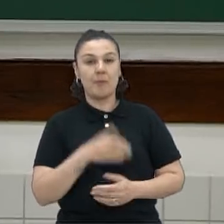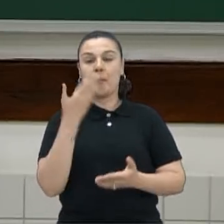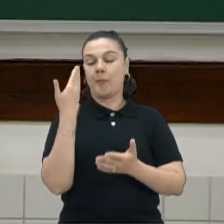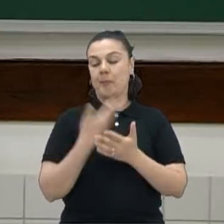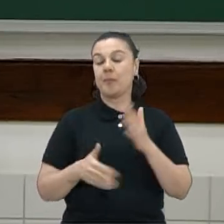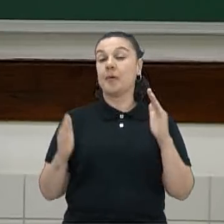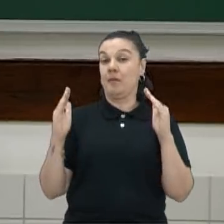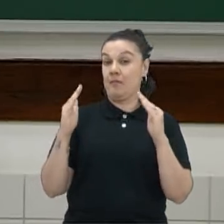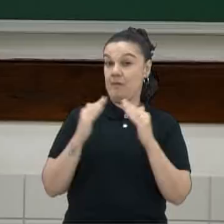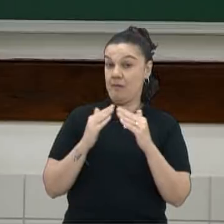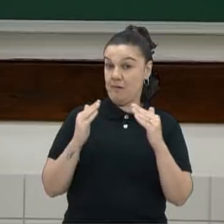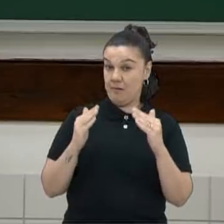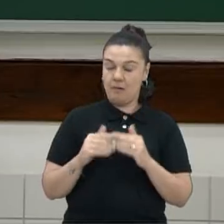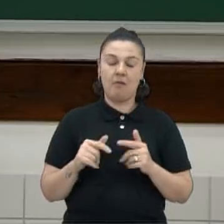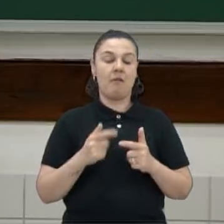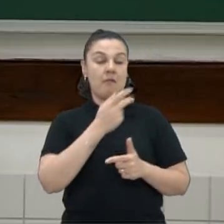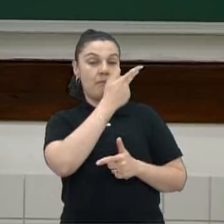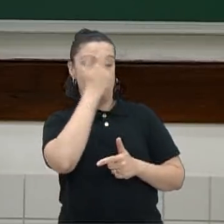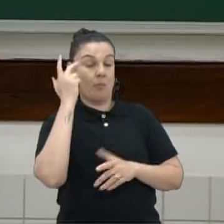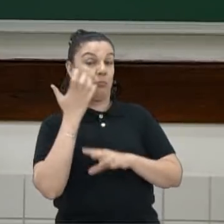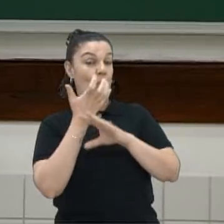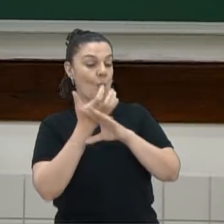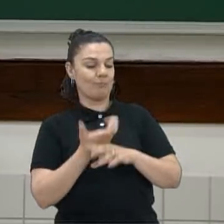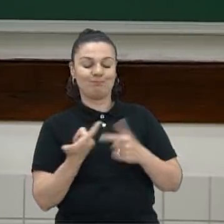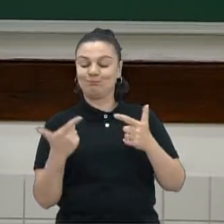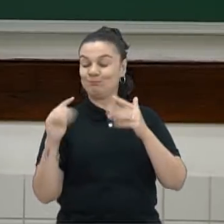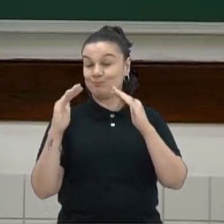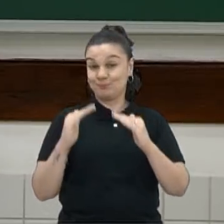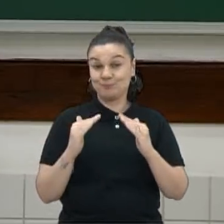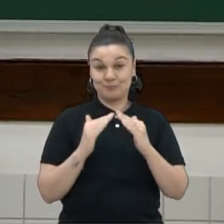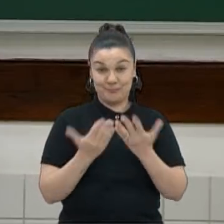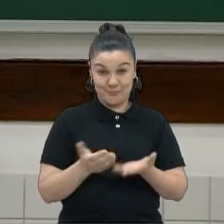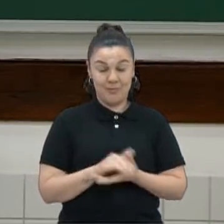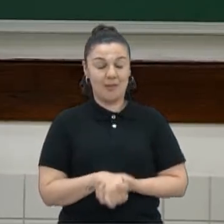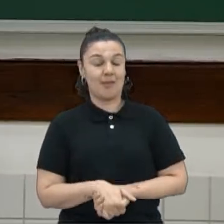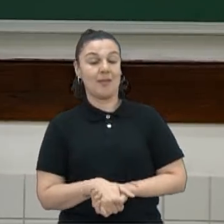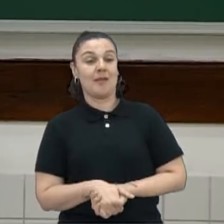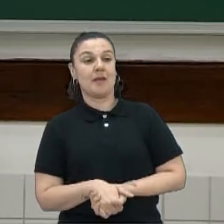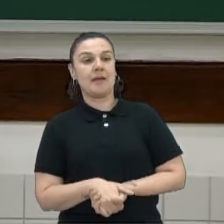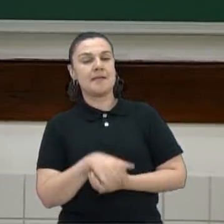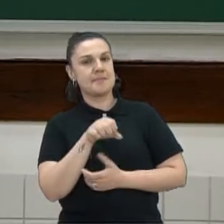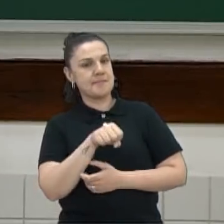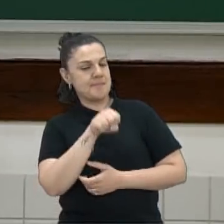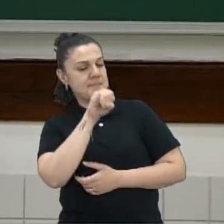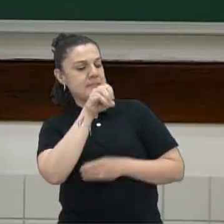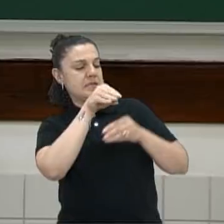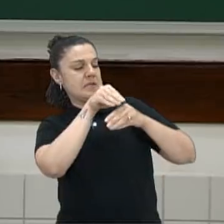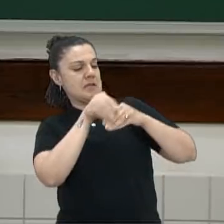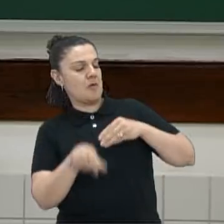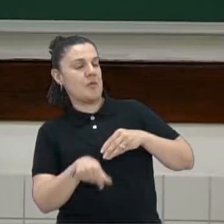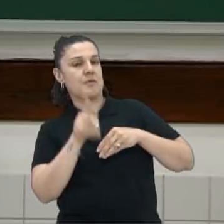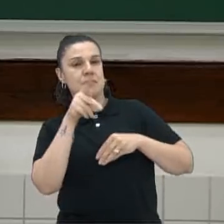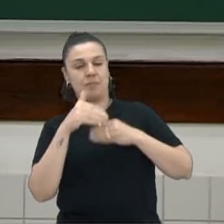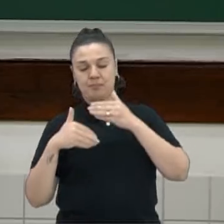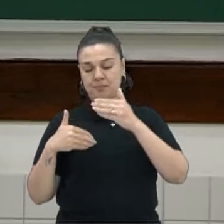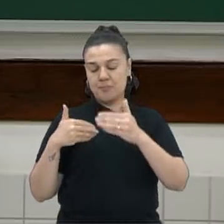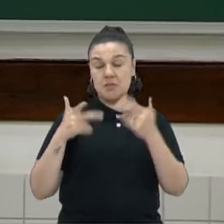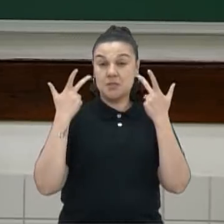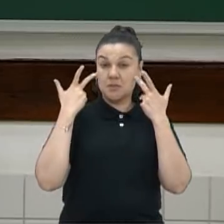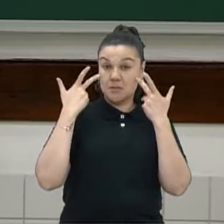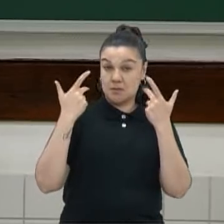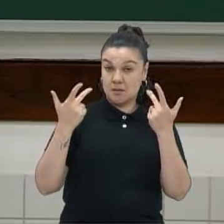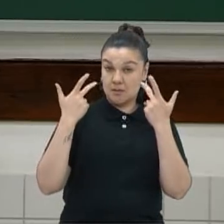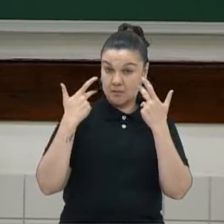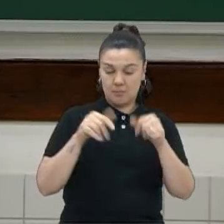suas casas, muita gente ficou desabrigada com isso. Mas se a erosão é um processo natural